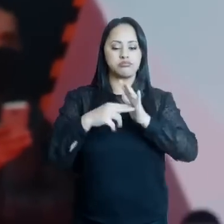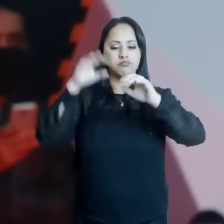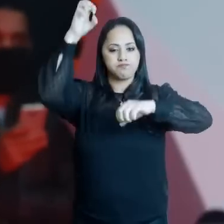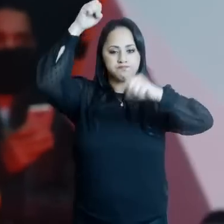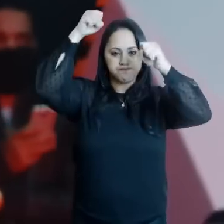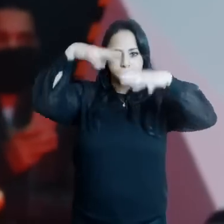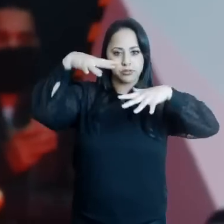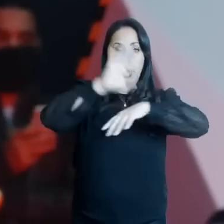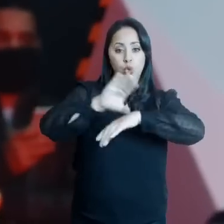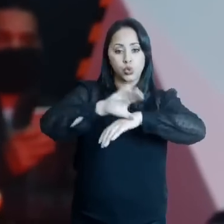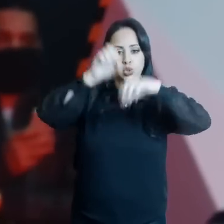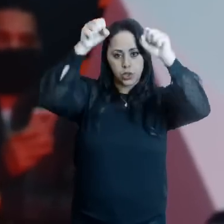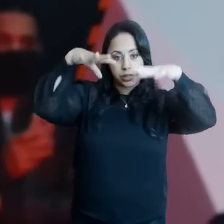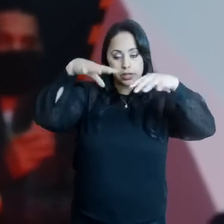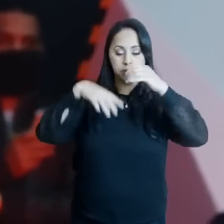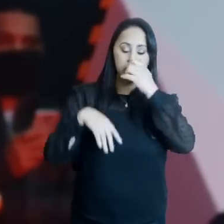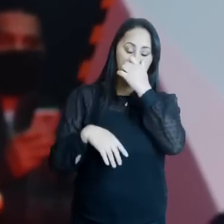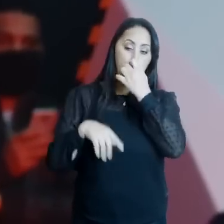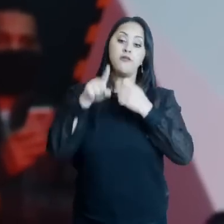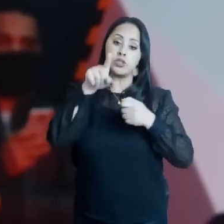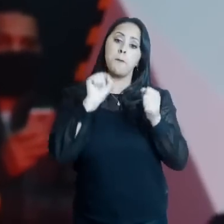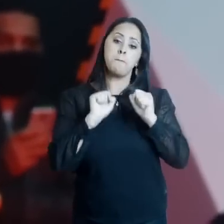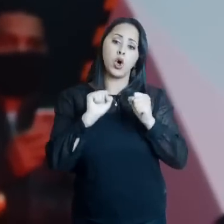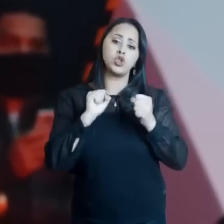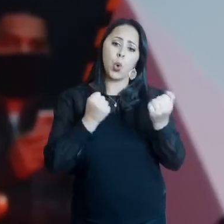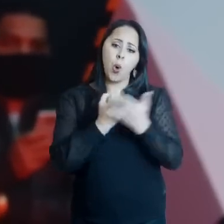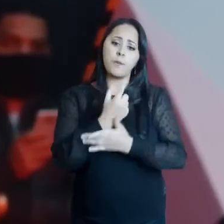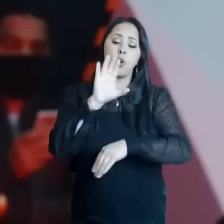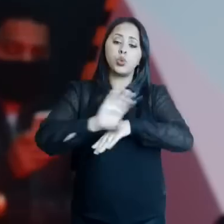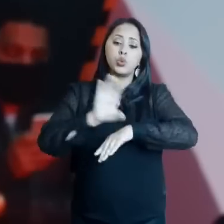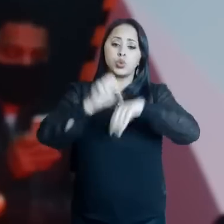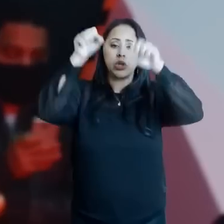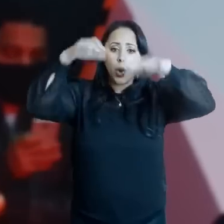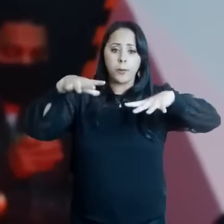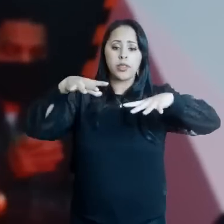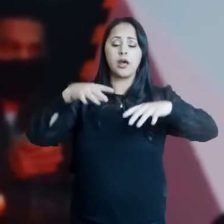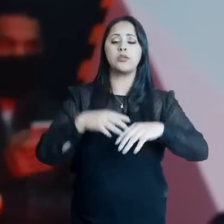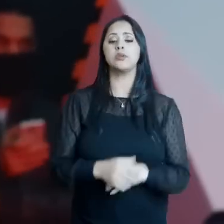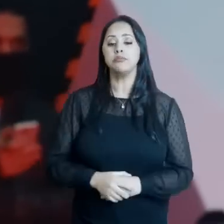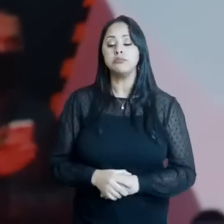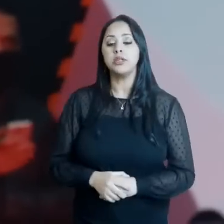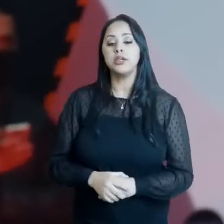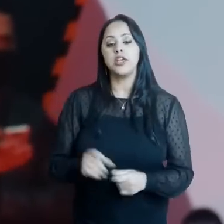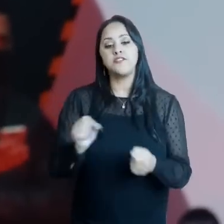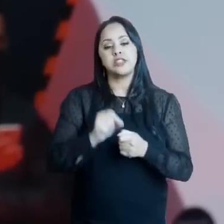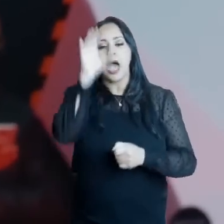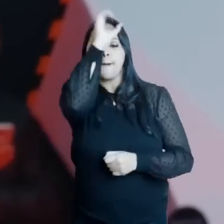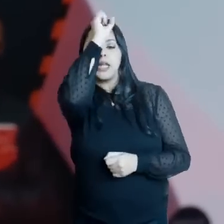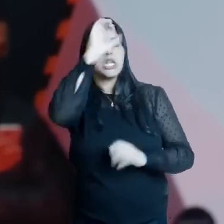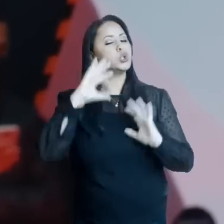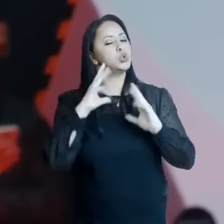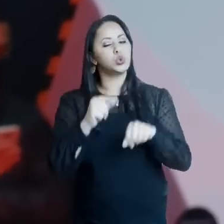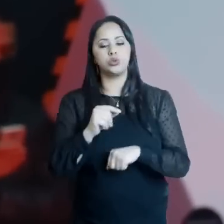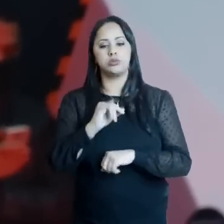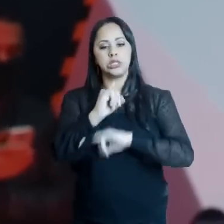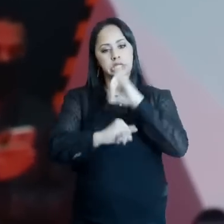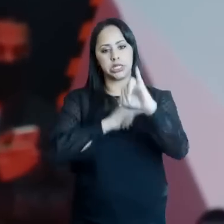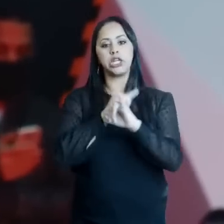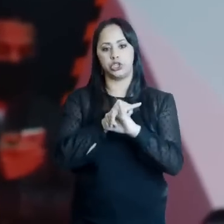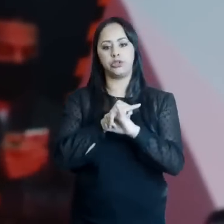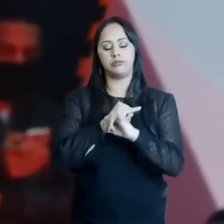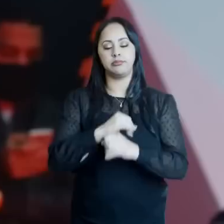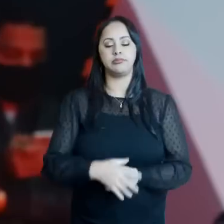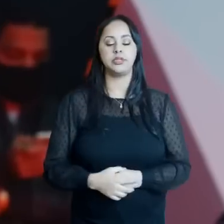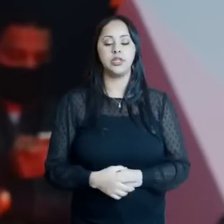uma dessas pessoas, você pode fazer um método iluminado sim, tá? Mas lembrando que não é, eu não estou fazendo isso para vender. Por isso que eu